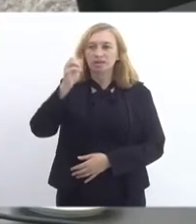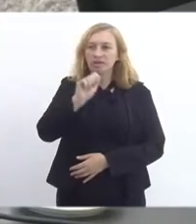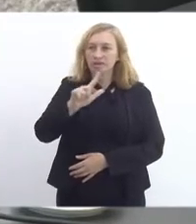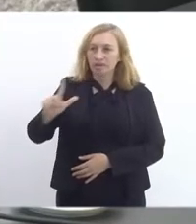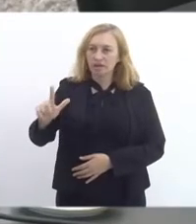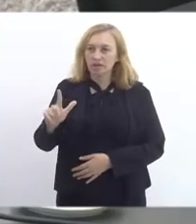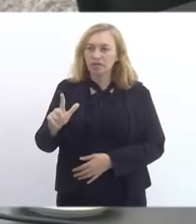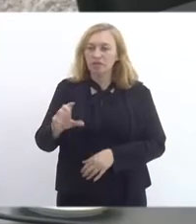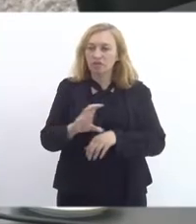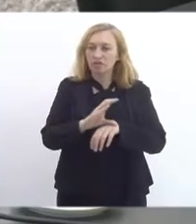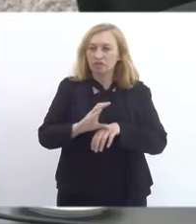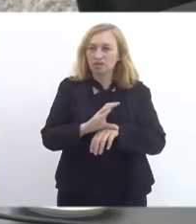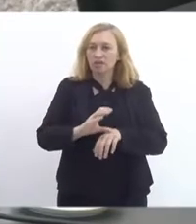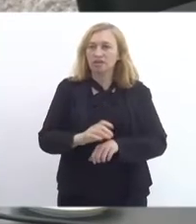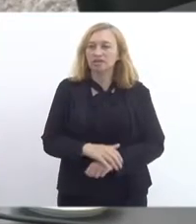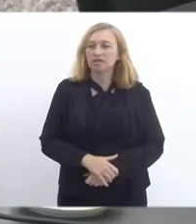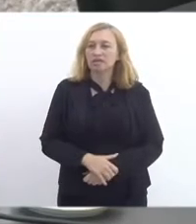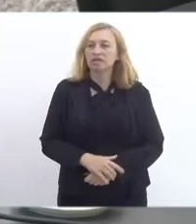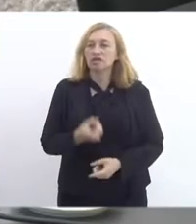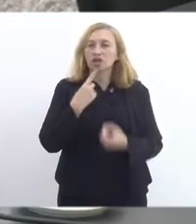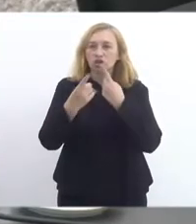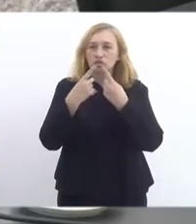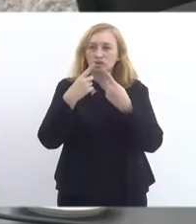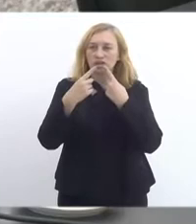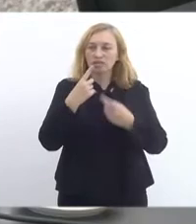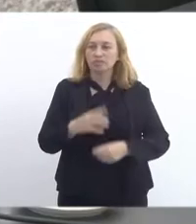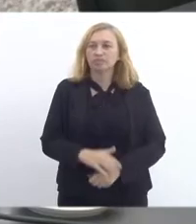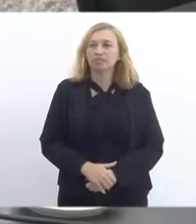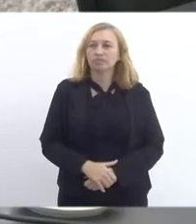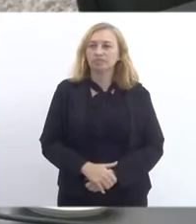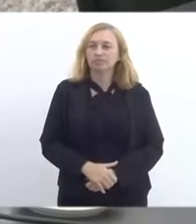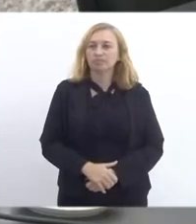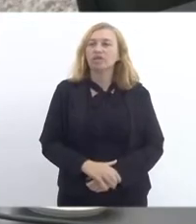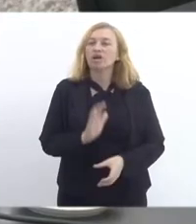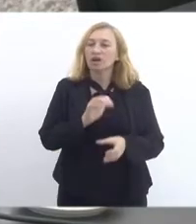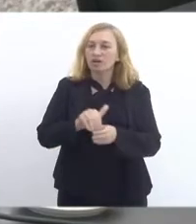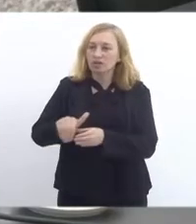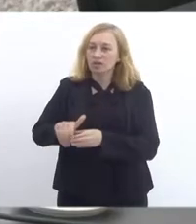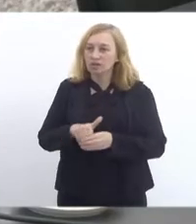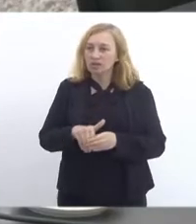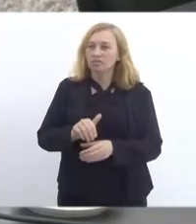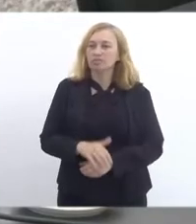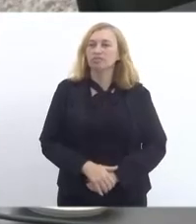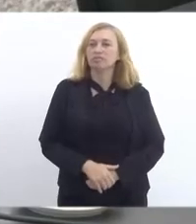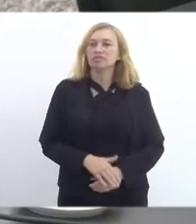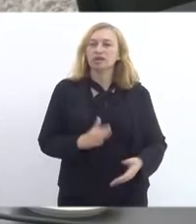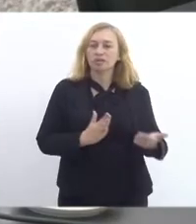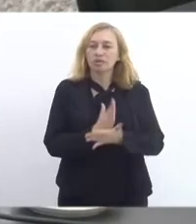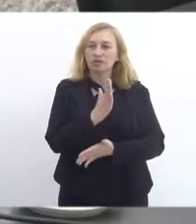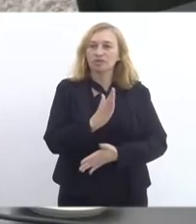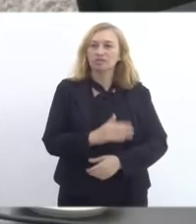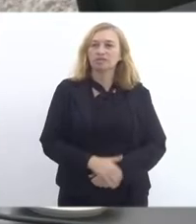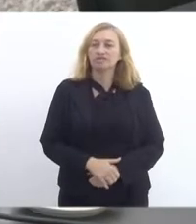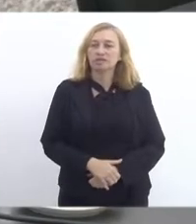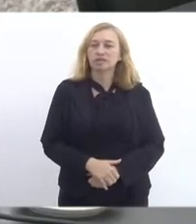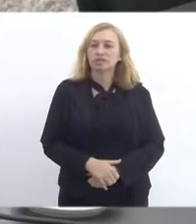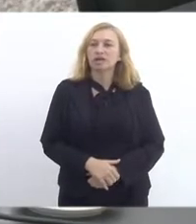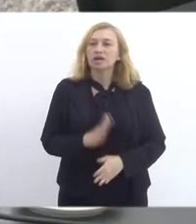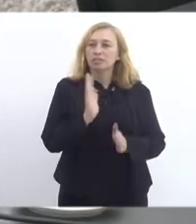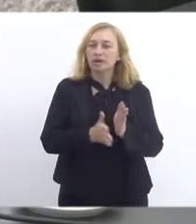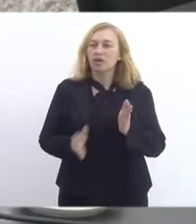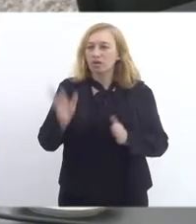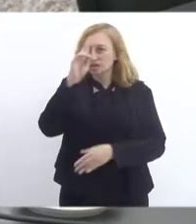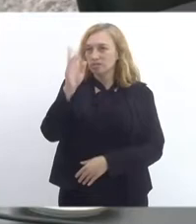inconstitucionalidade. Em discussão. Em votação. Aprovado. Pela ordem,